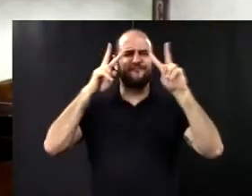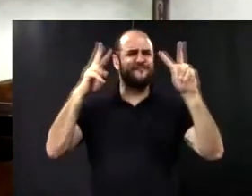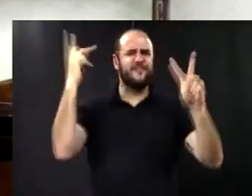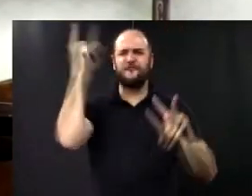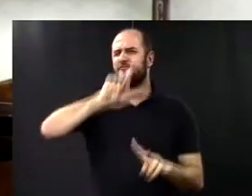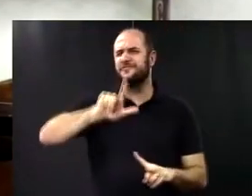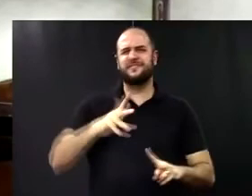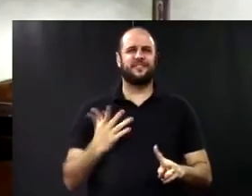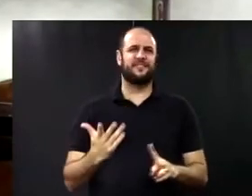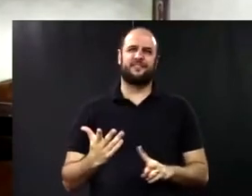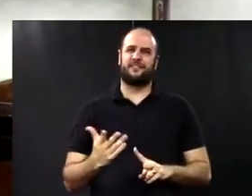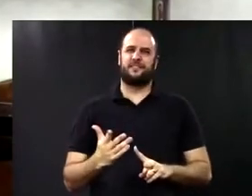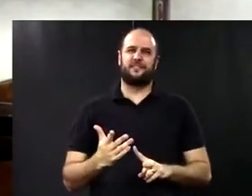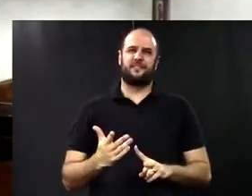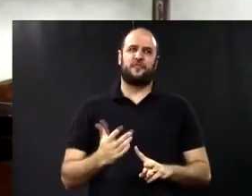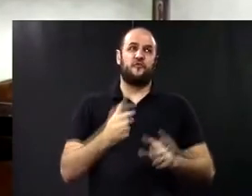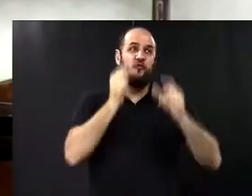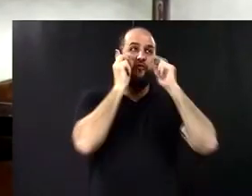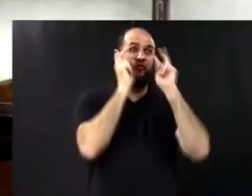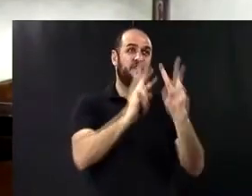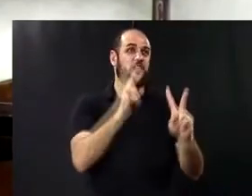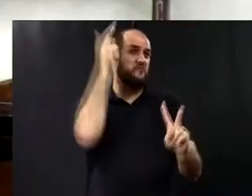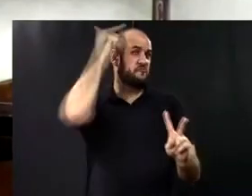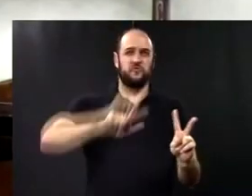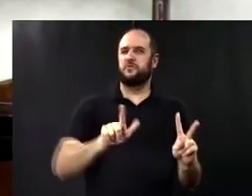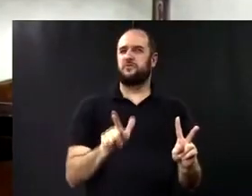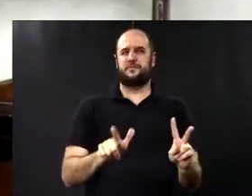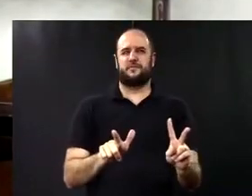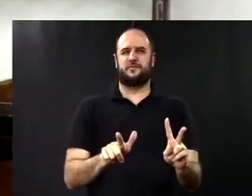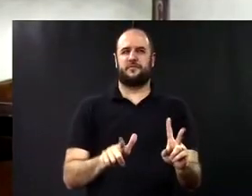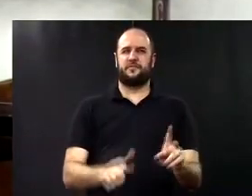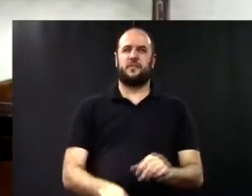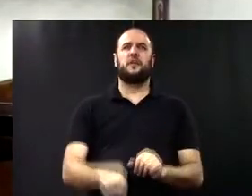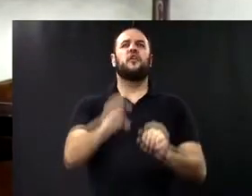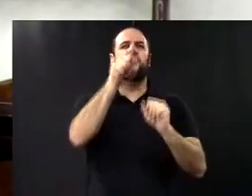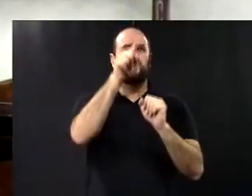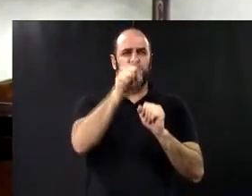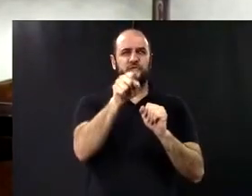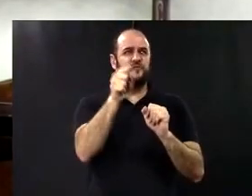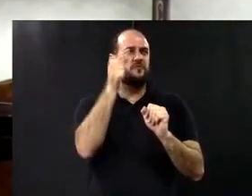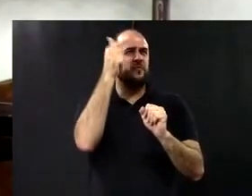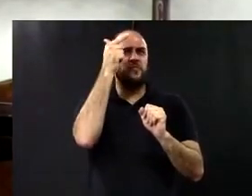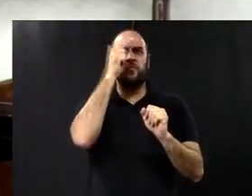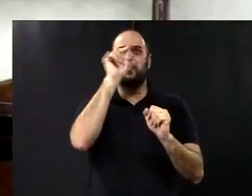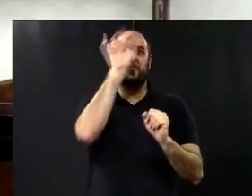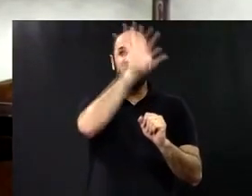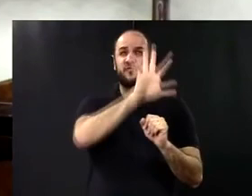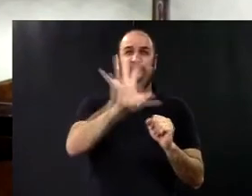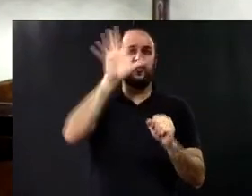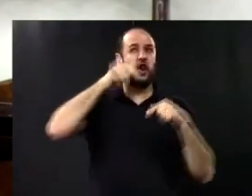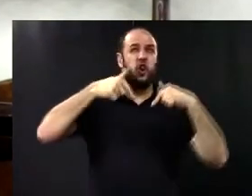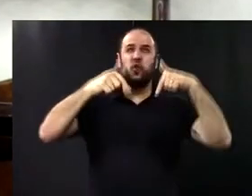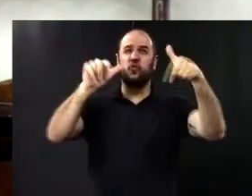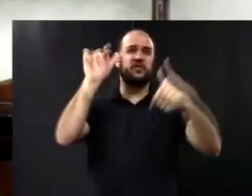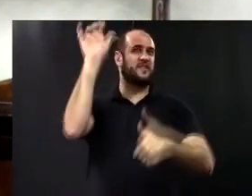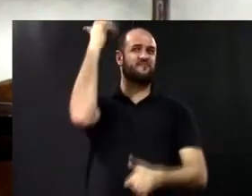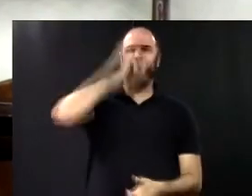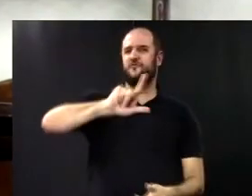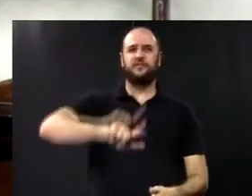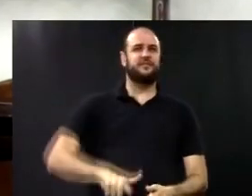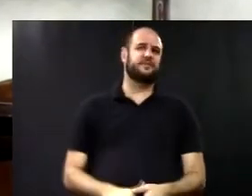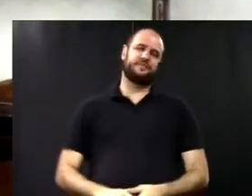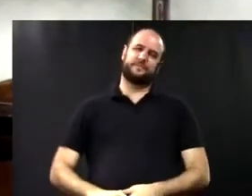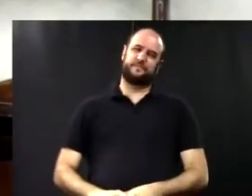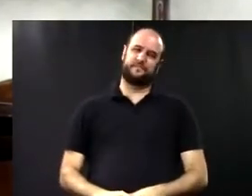enxergado, que é o seu oponente à sua frente. E você vai estar limitado para continuar na